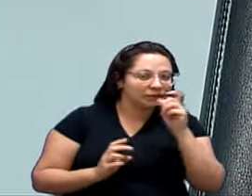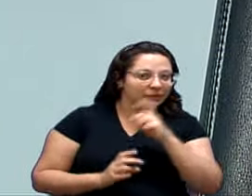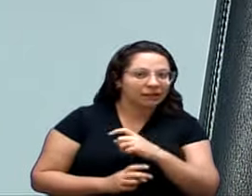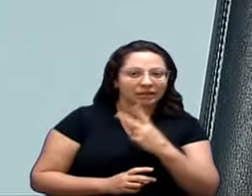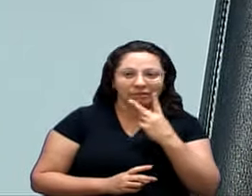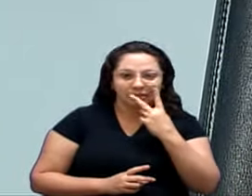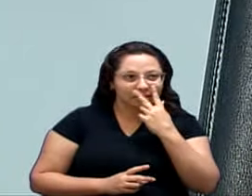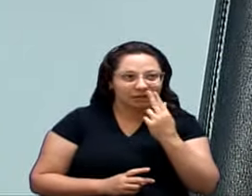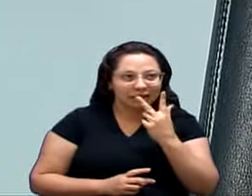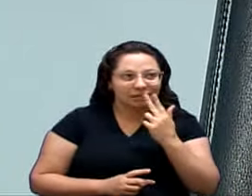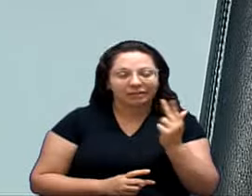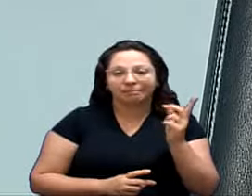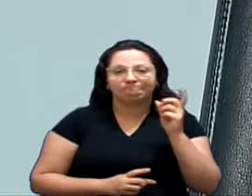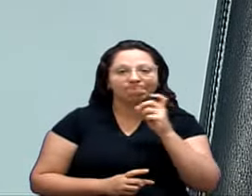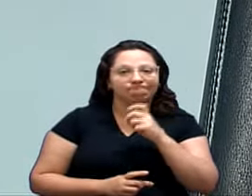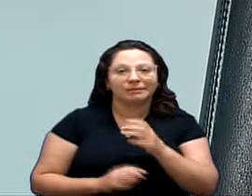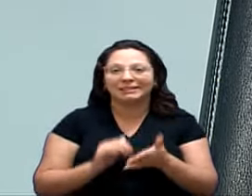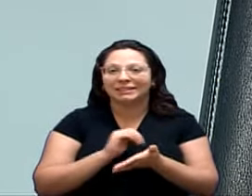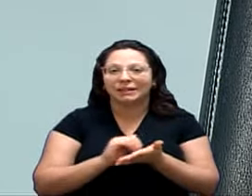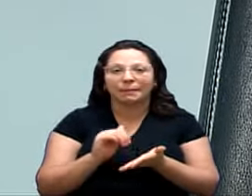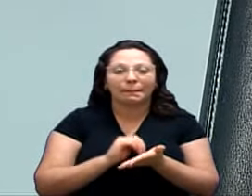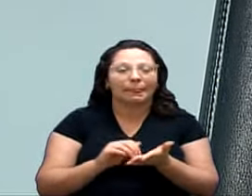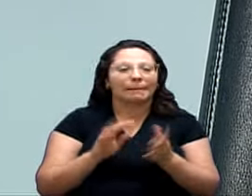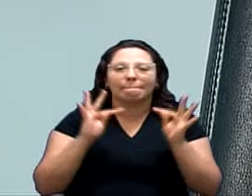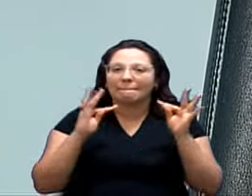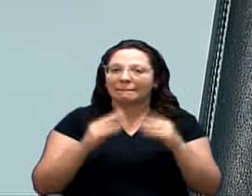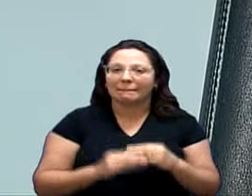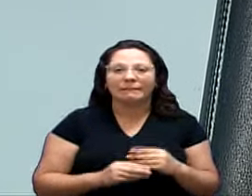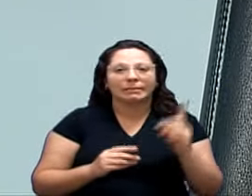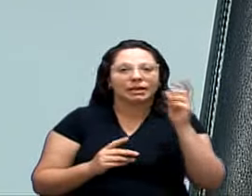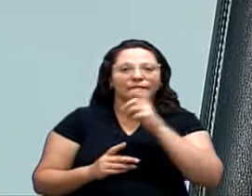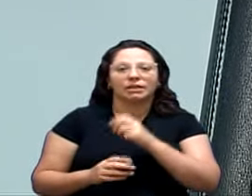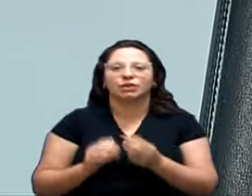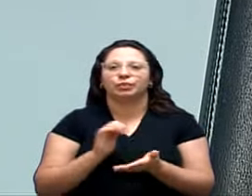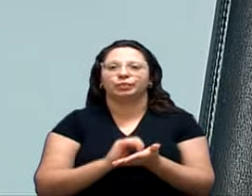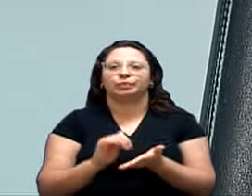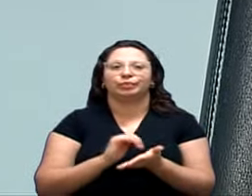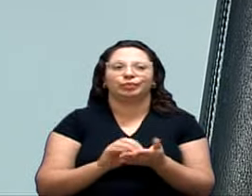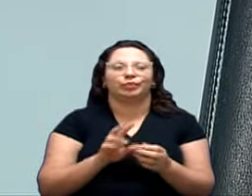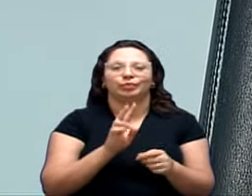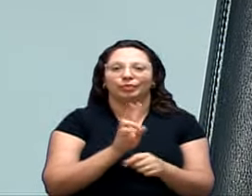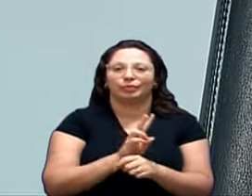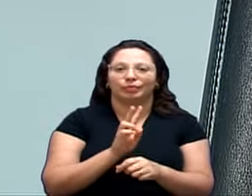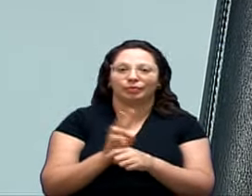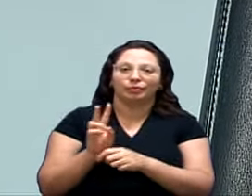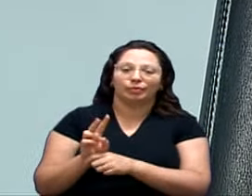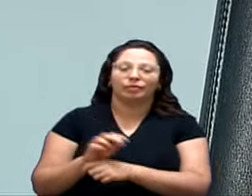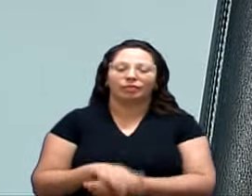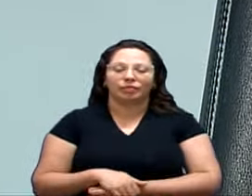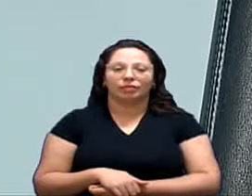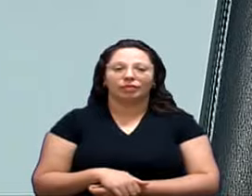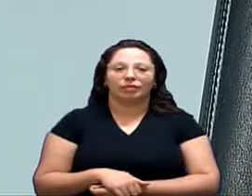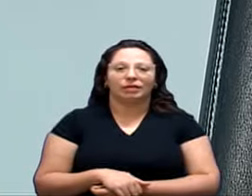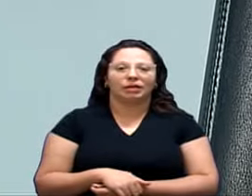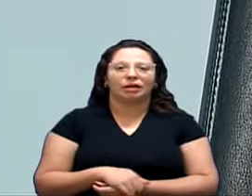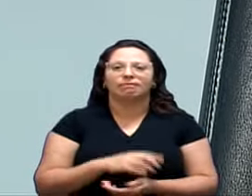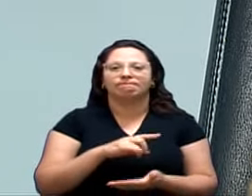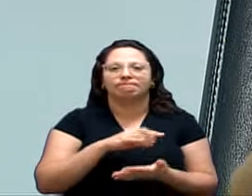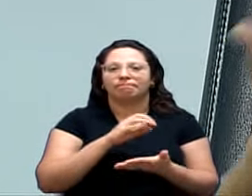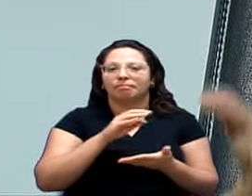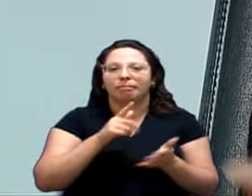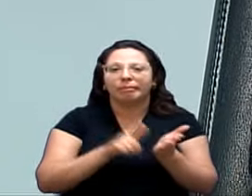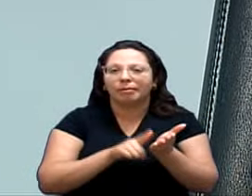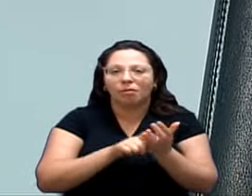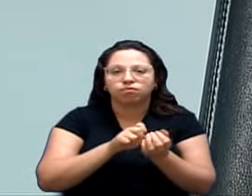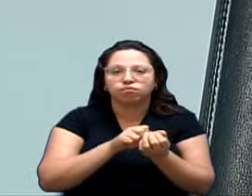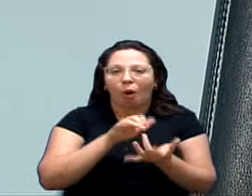praticamente todas as secretarias existe eh a burocracia que existe também em